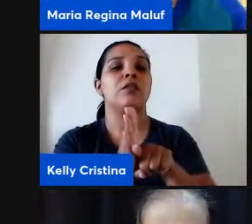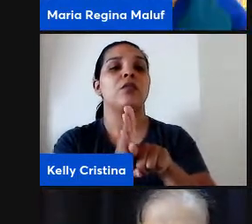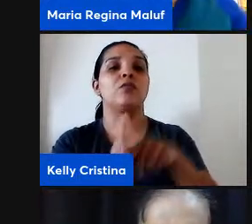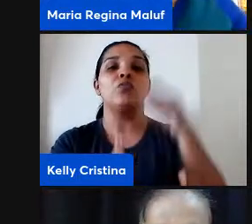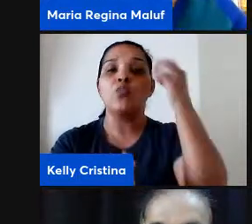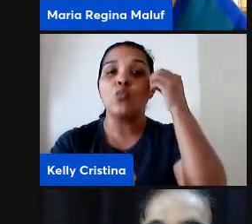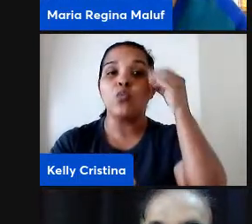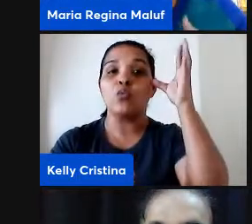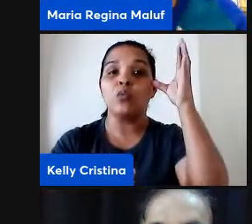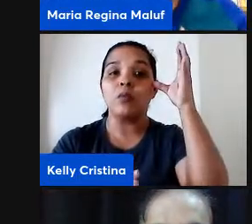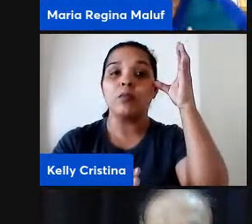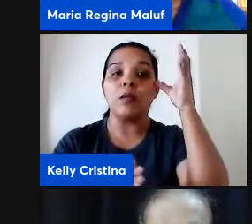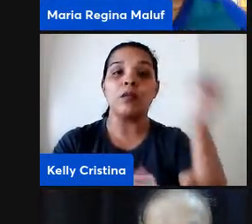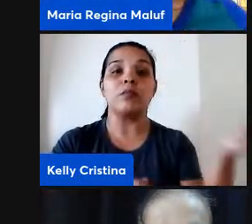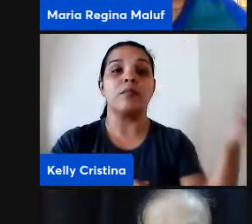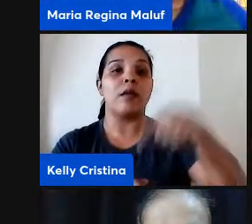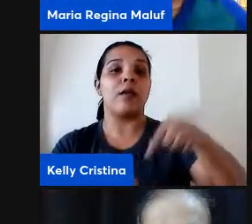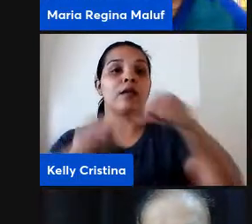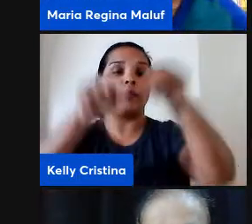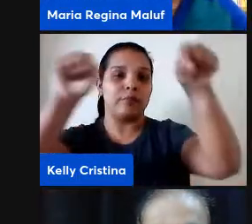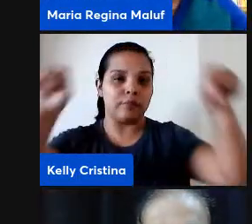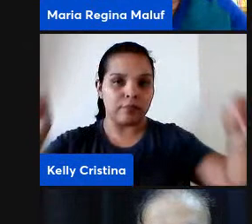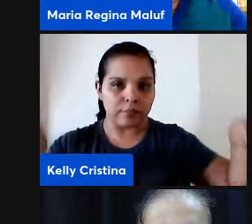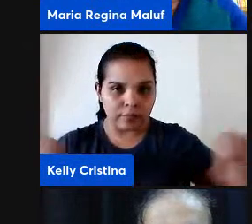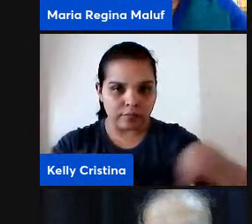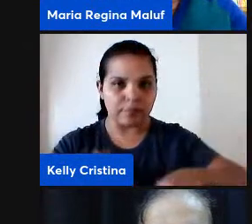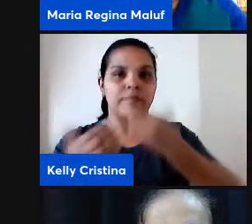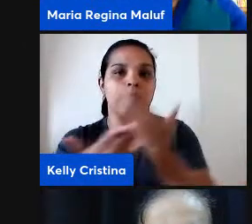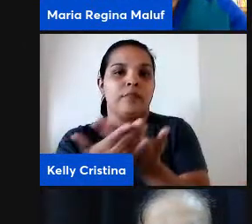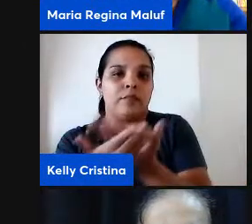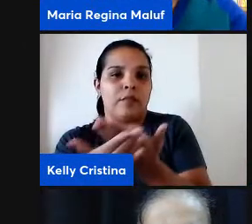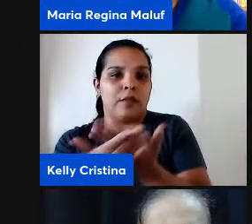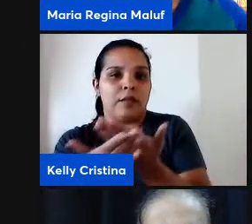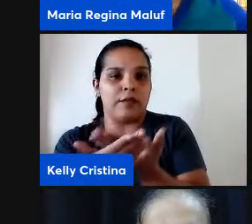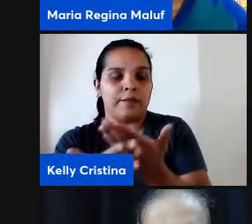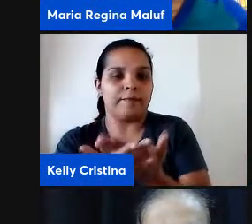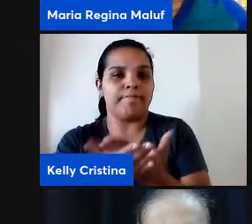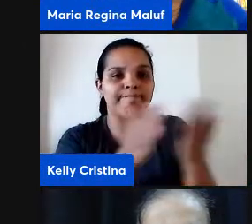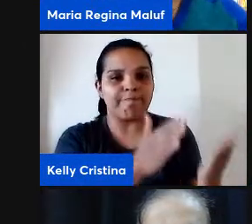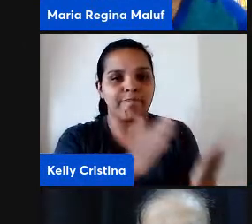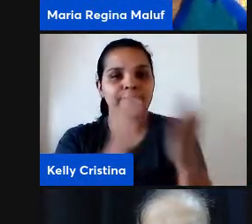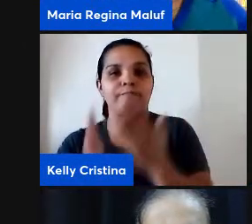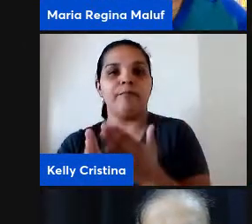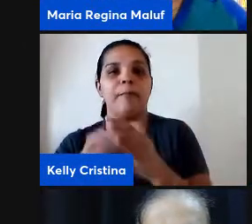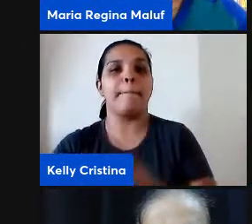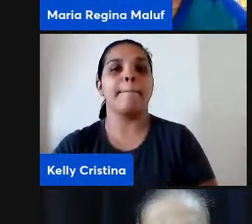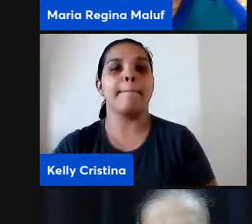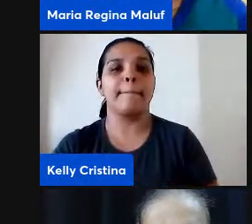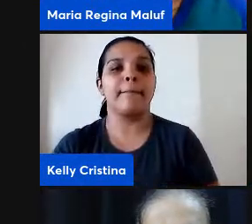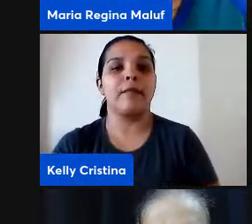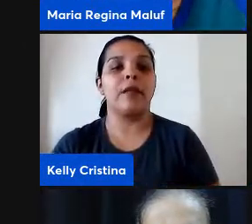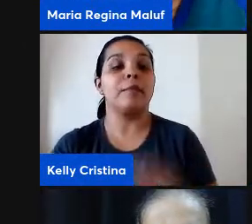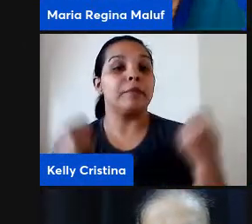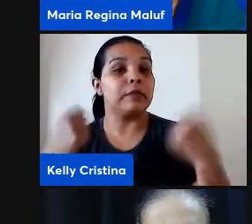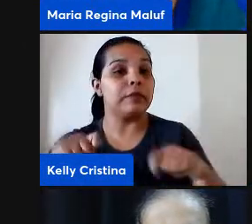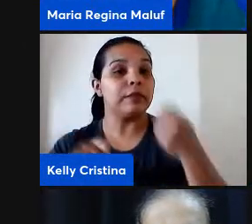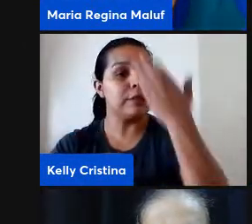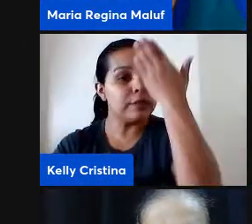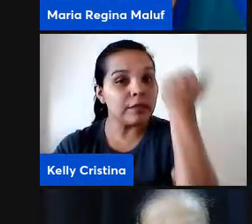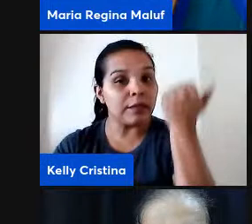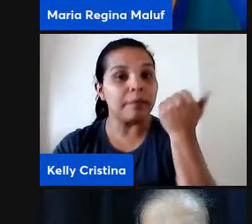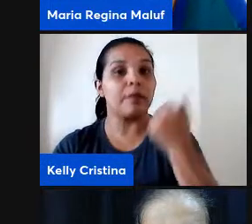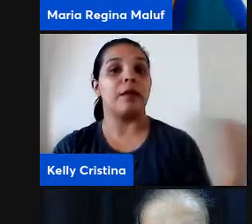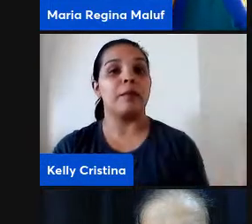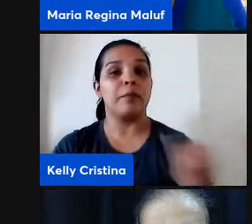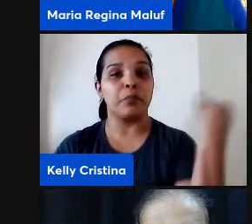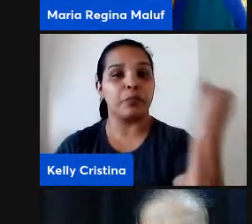do laboratório para a sala de aula, translacionar isso aí. Né? E aí ele deve verificar. Então, é crucial que ele